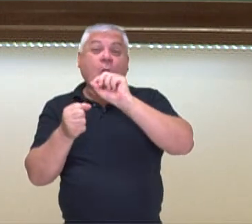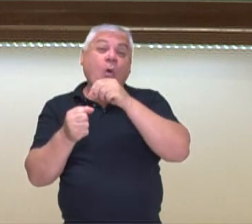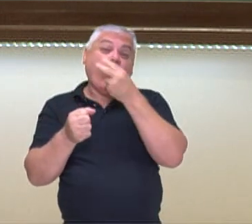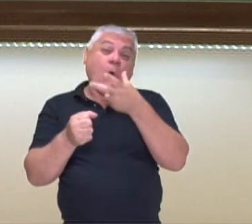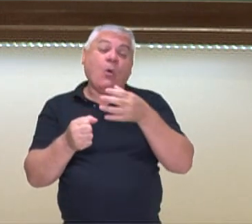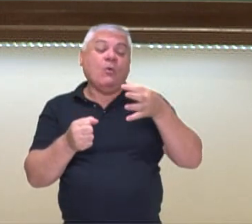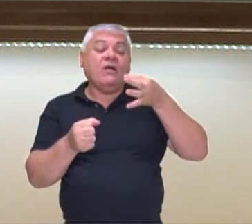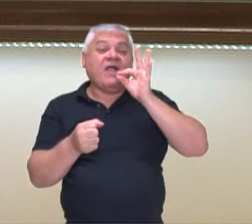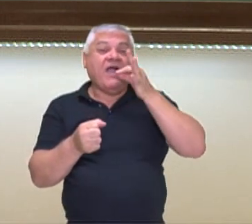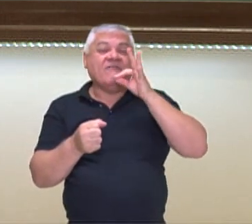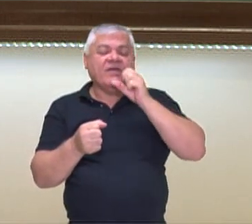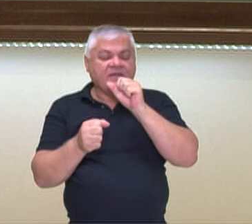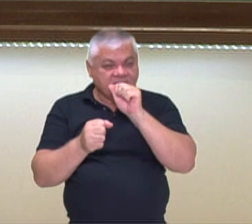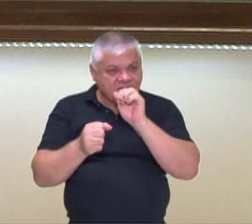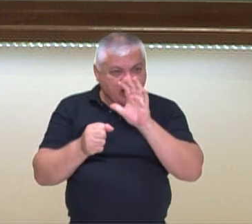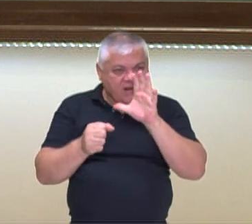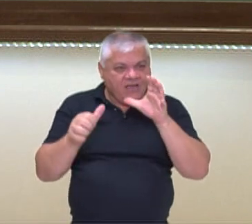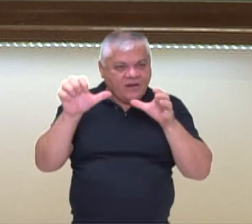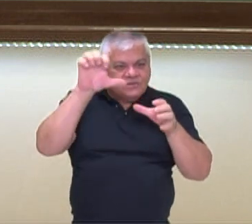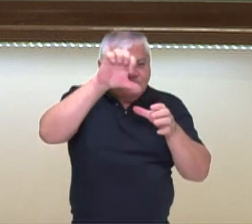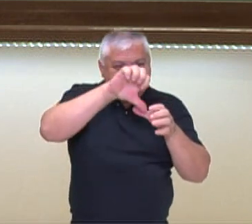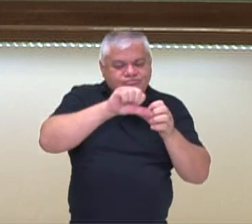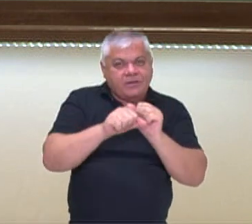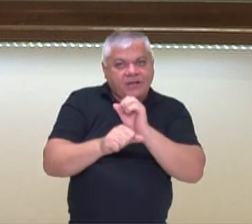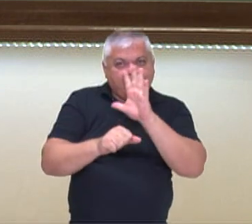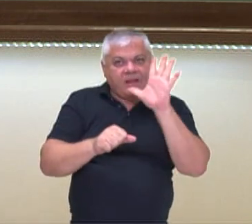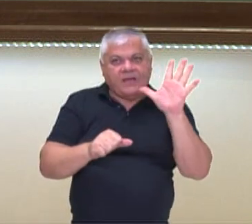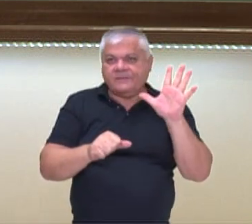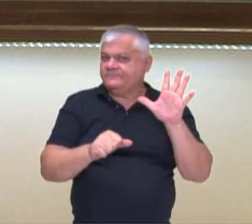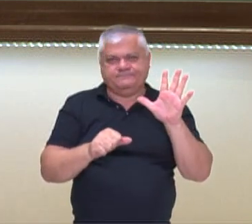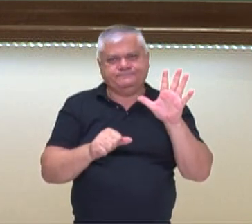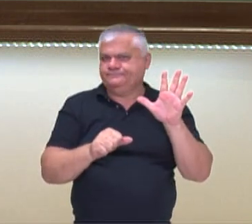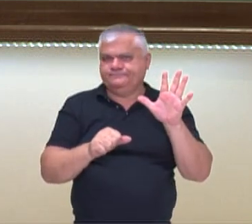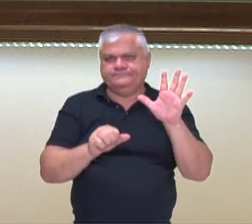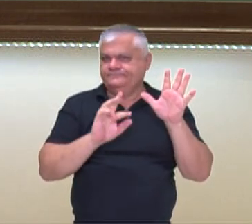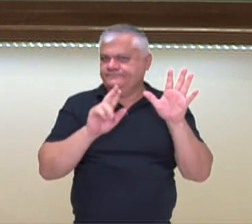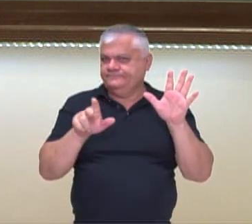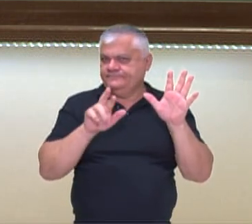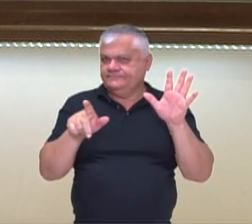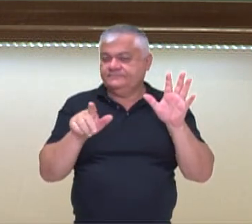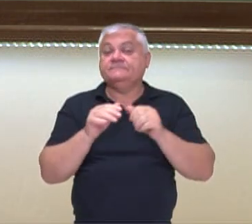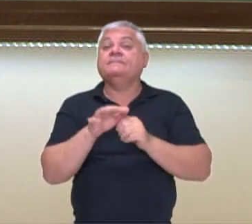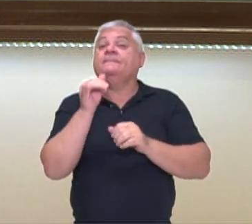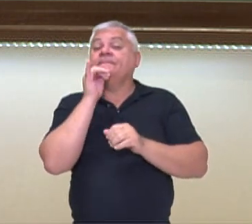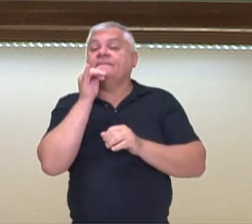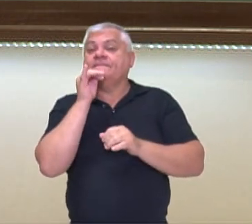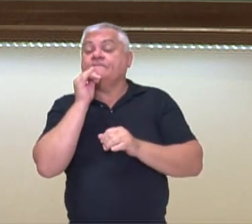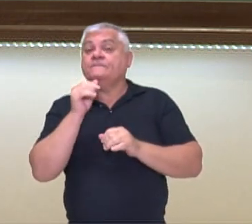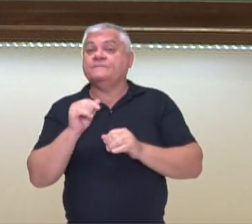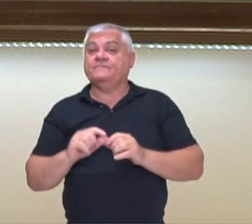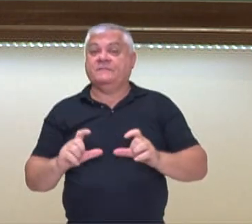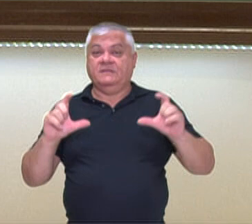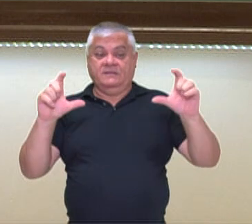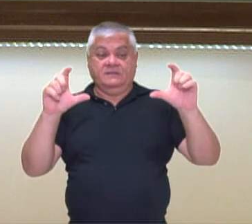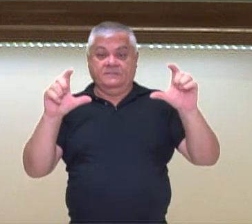gente fala em indicativo de mudança de cor, são mudanças muito agressivas. Você pega duas substâncias incolores e surge uma